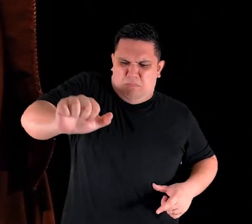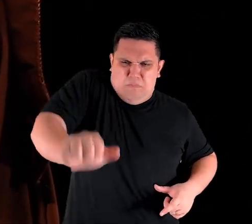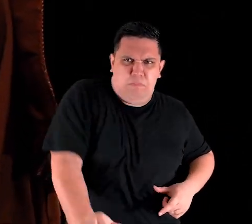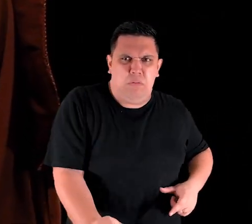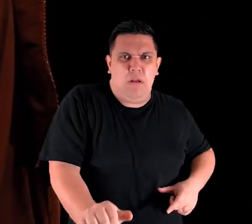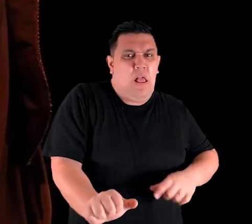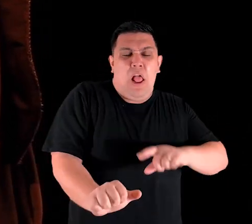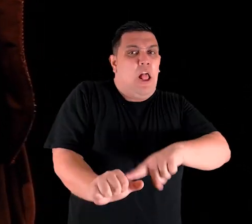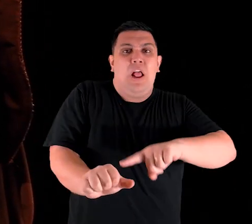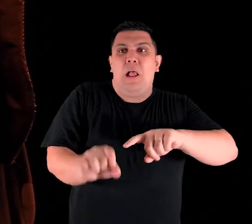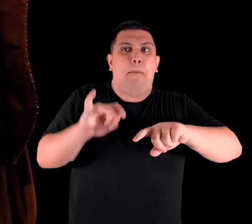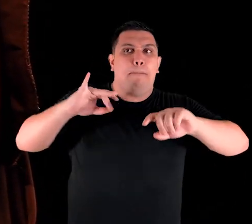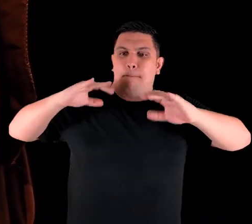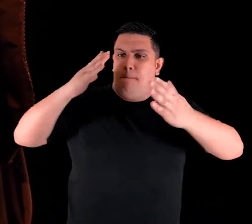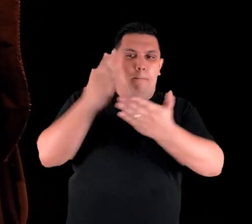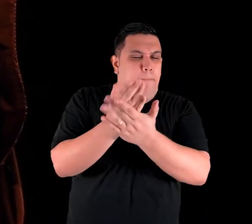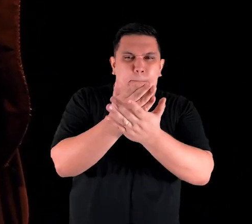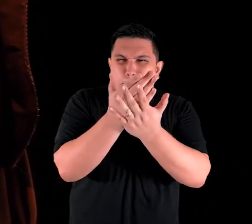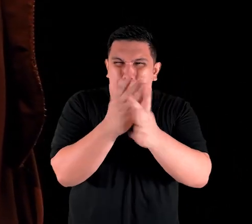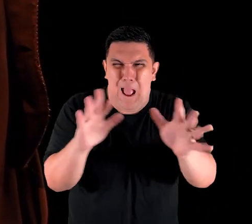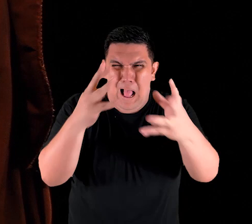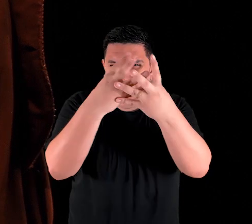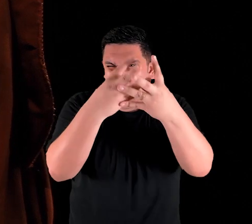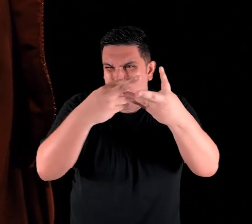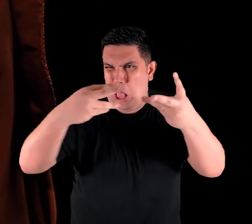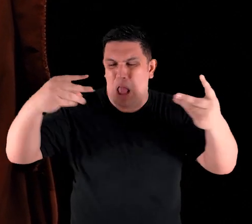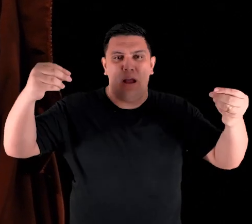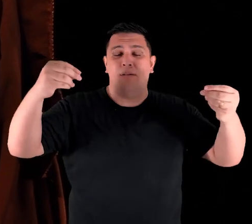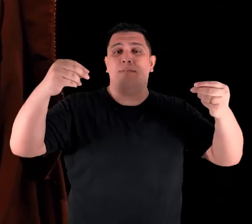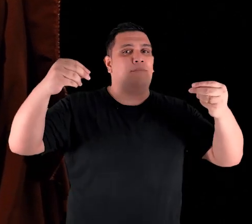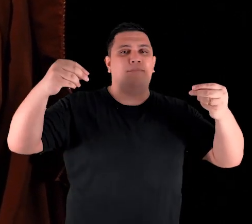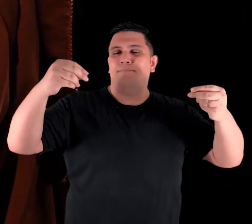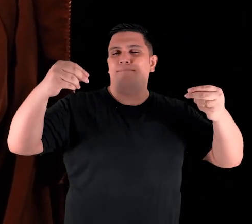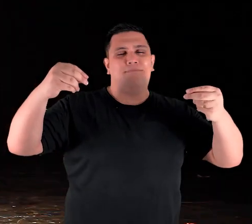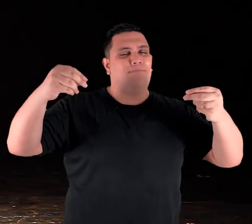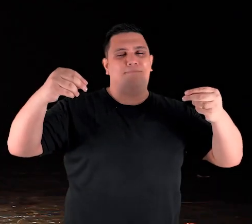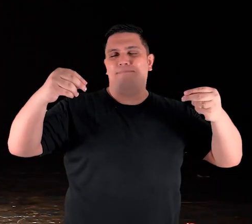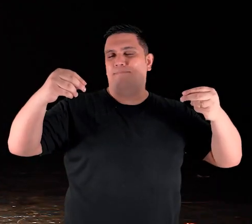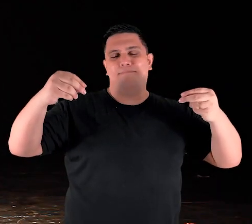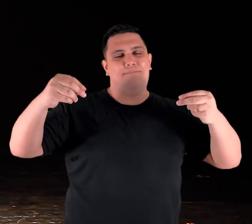dizima 1/3 do formigueiro. Não.